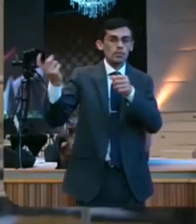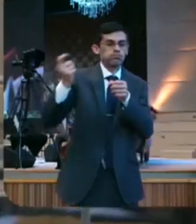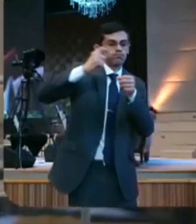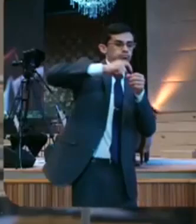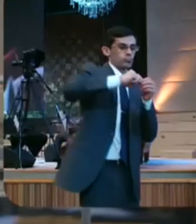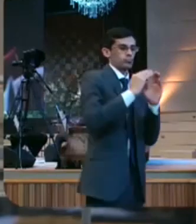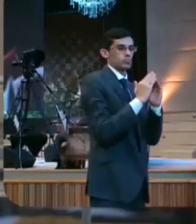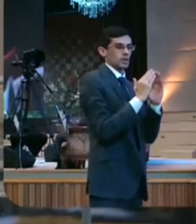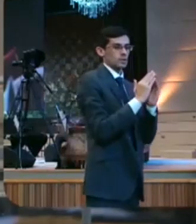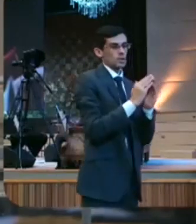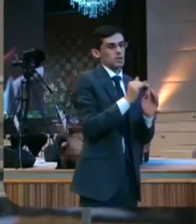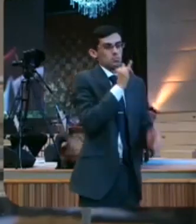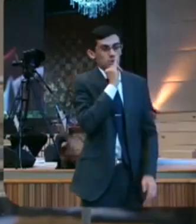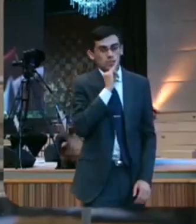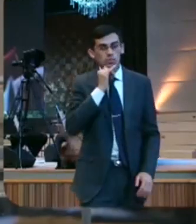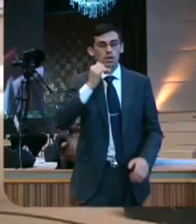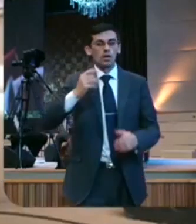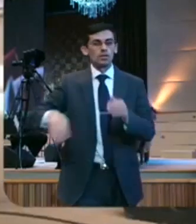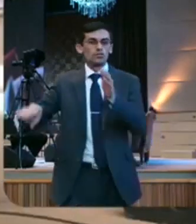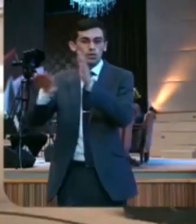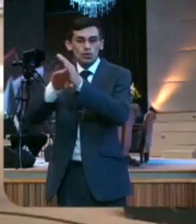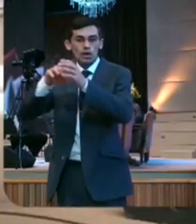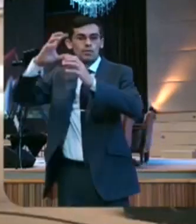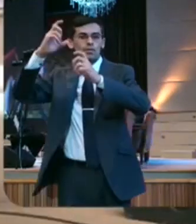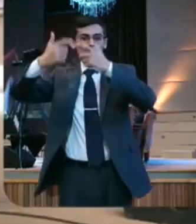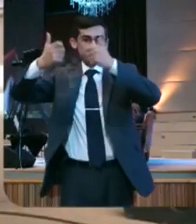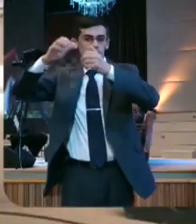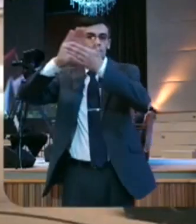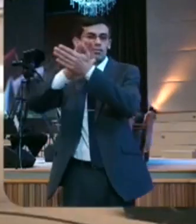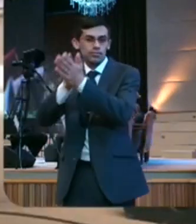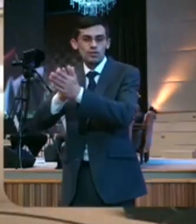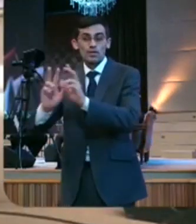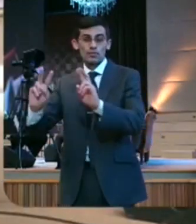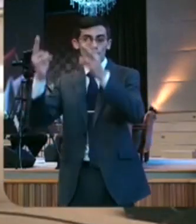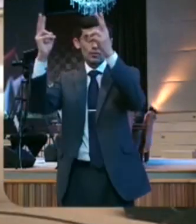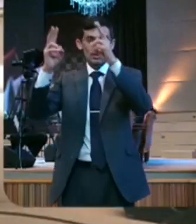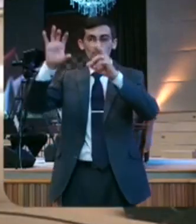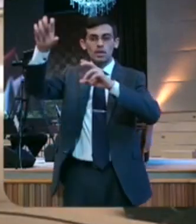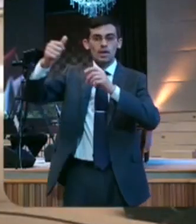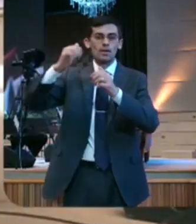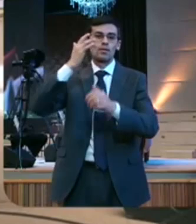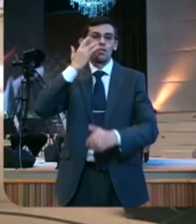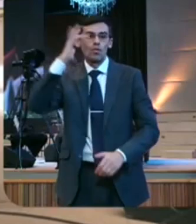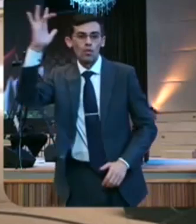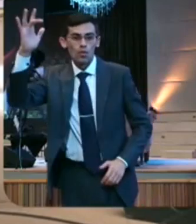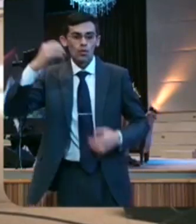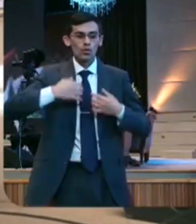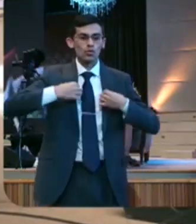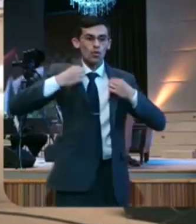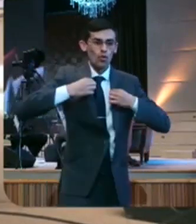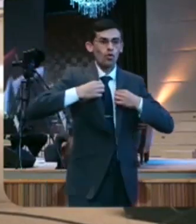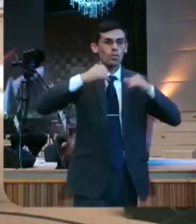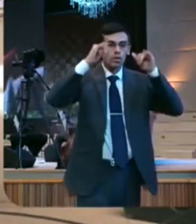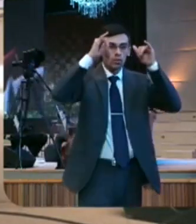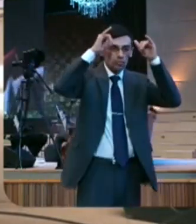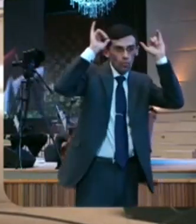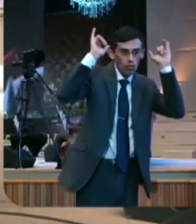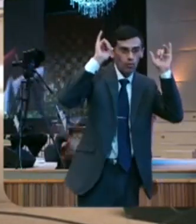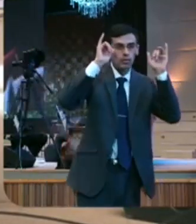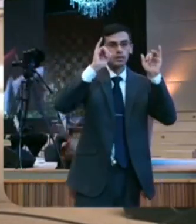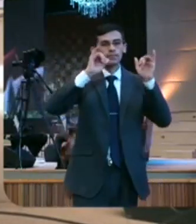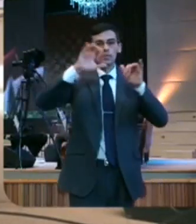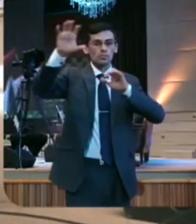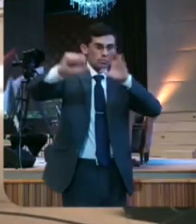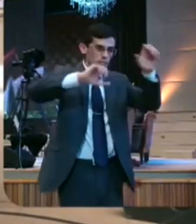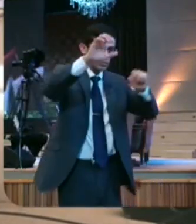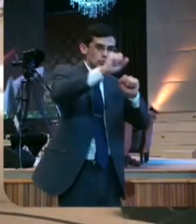sua casa, e seria parte dos despojos de guerra. Então, se houvesse gado, o gado pertenceria